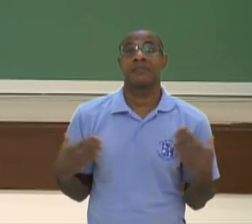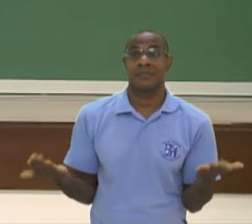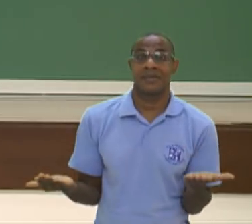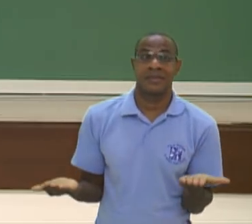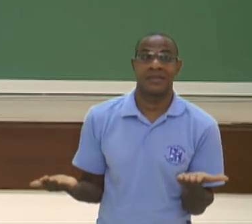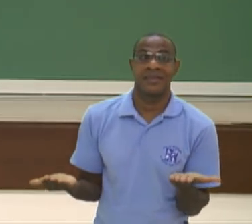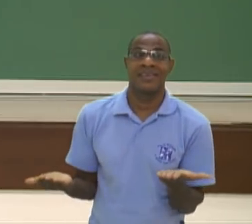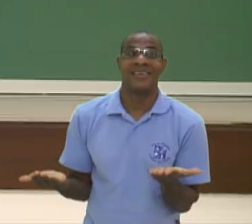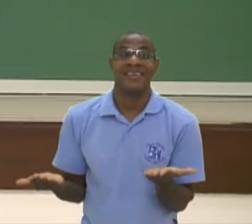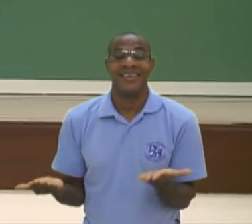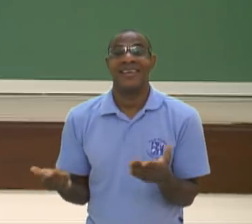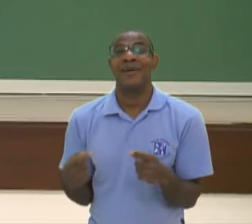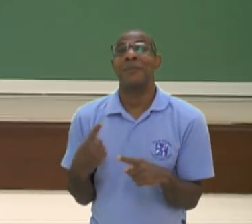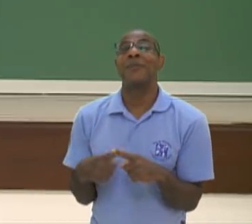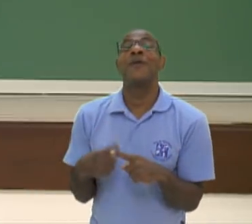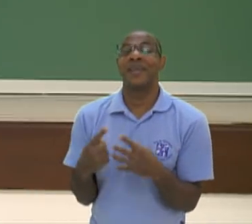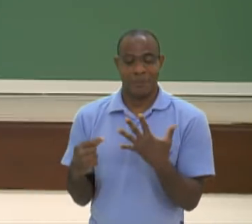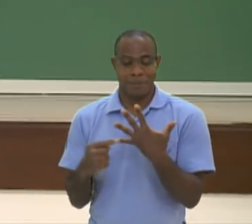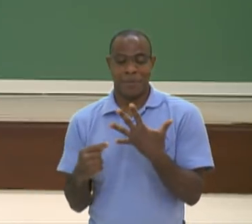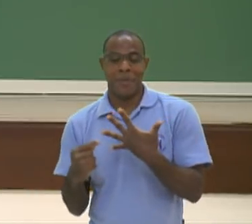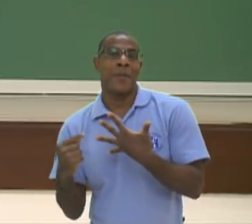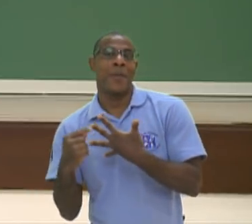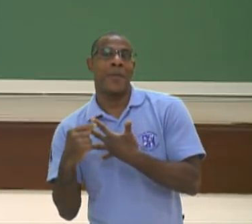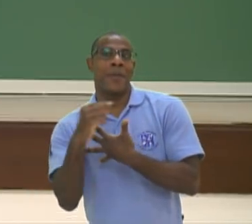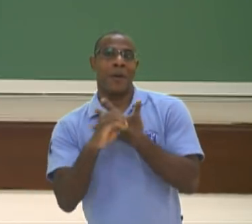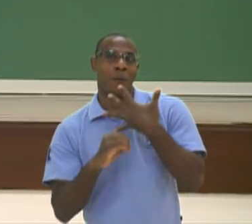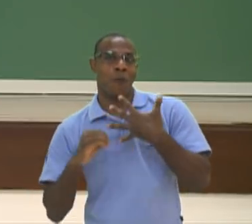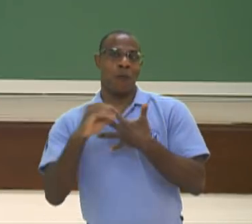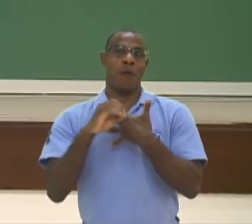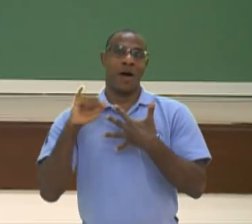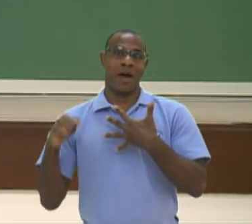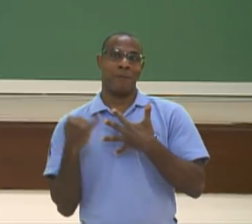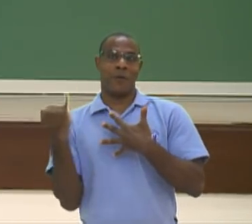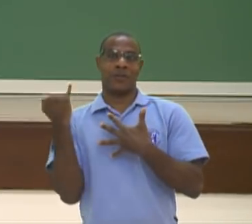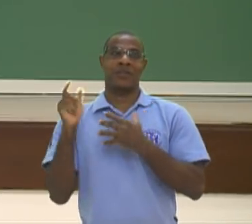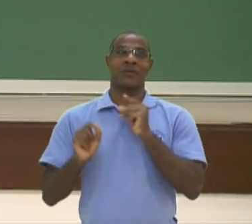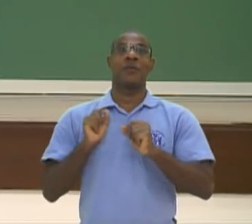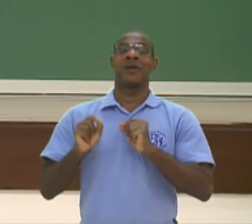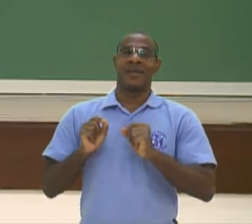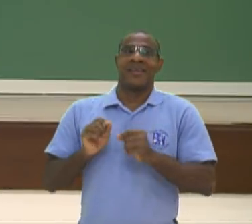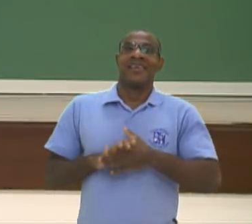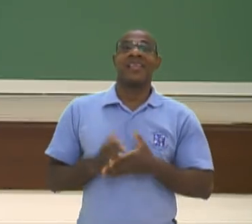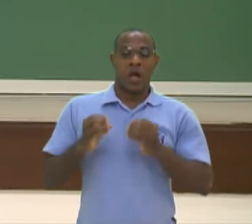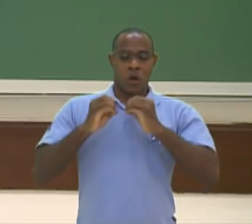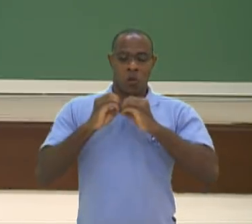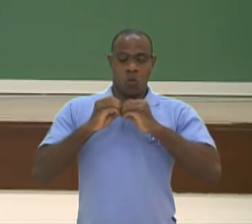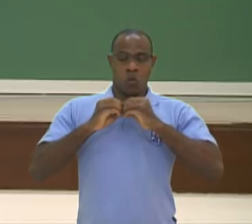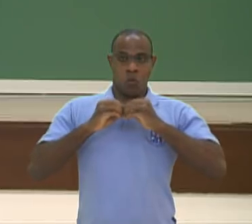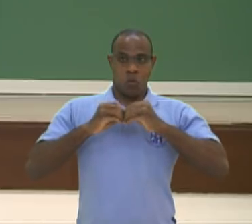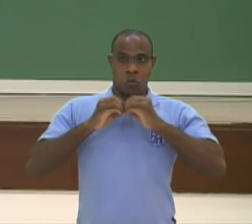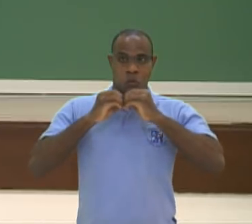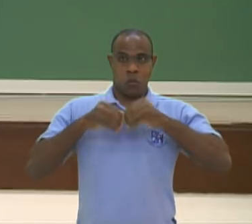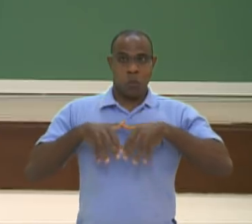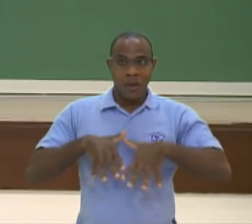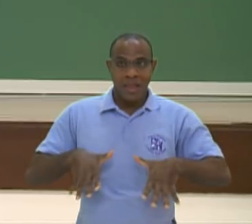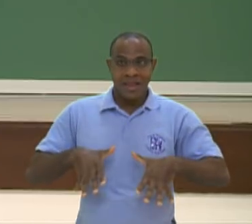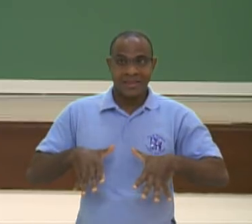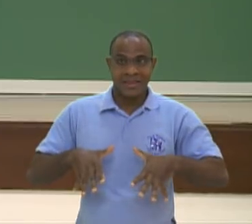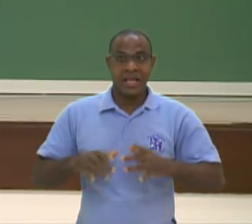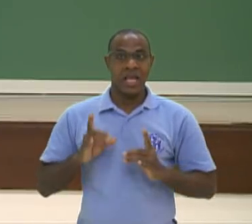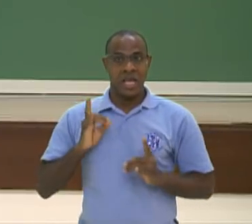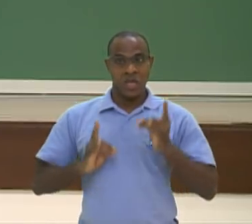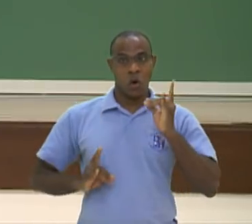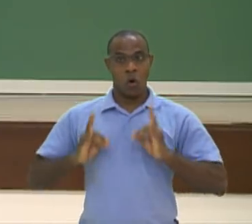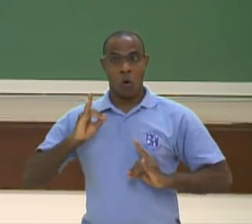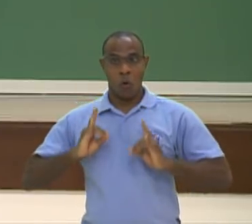E aí, por que que esse sistema aqui é tão importante? Essas glândulas e esses hormônios, eles vão orientar o nosso